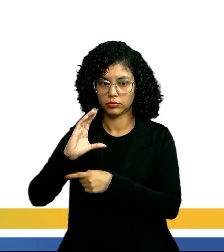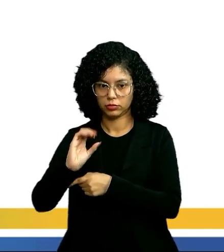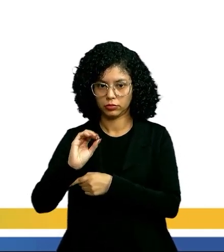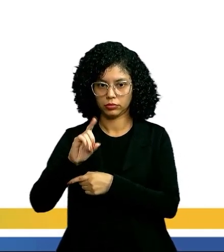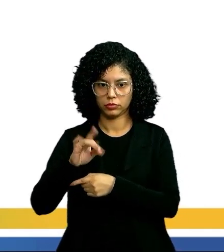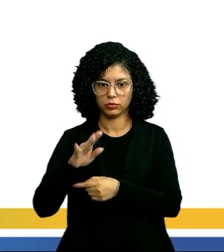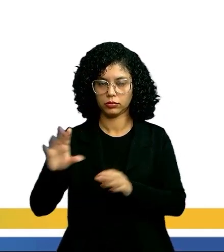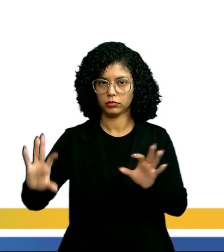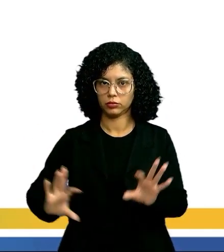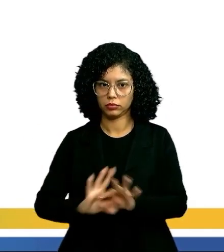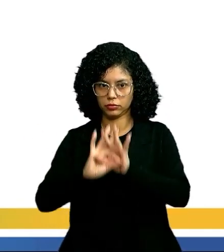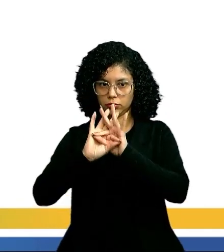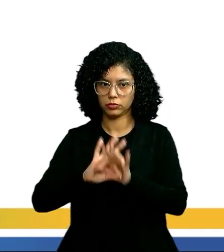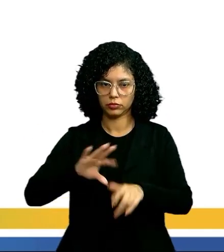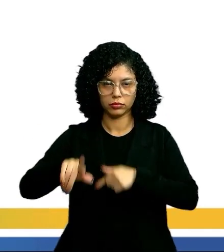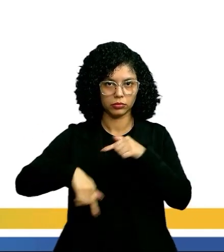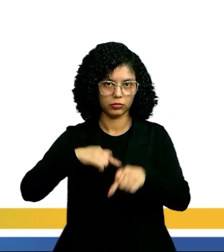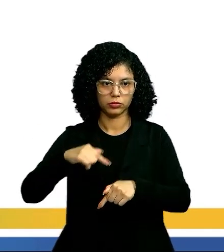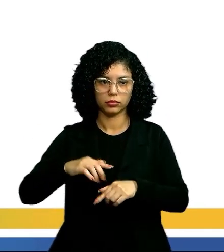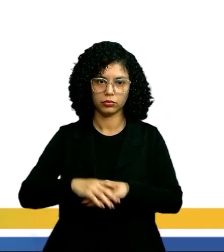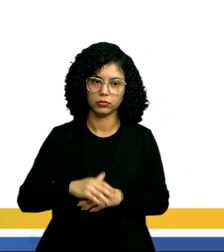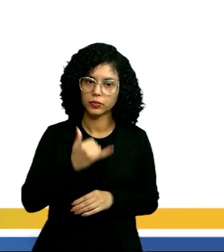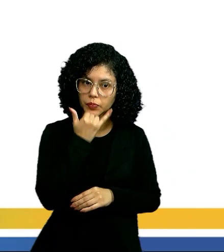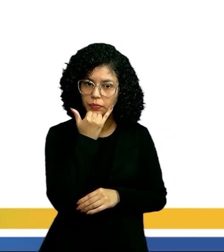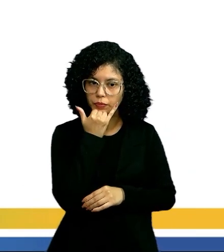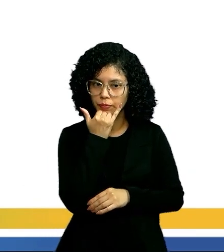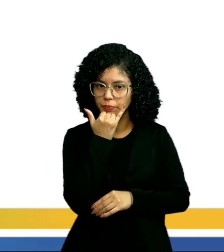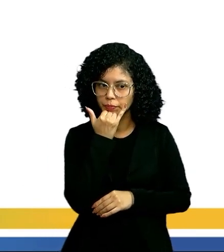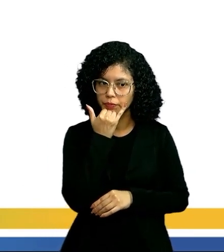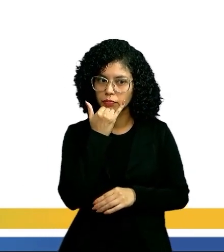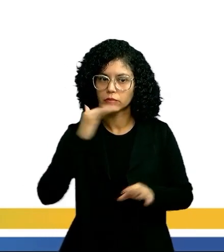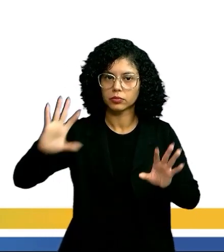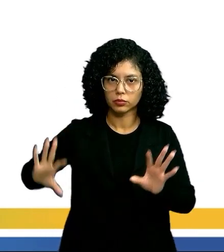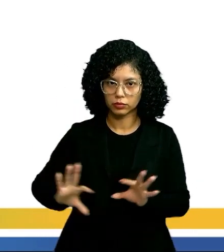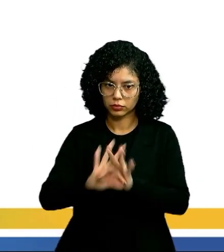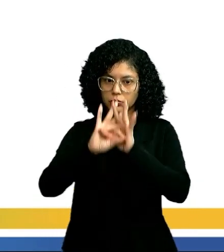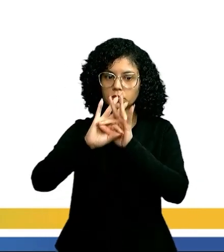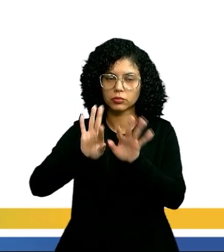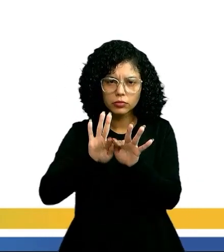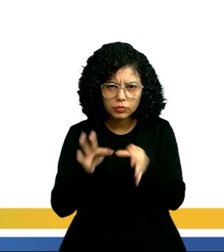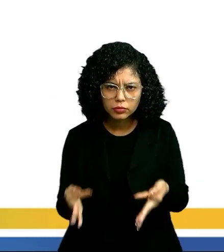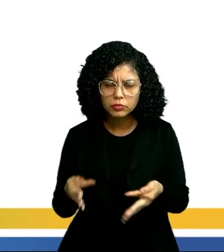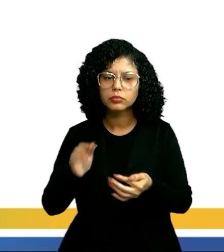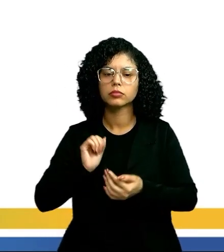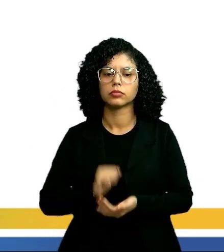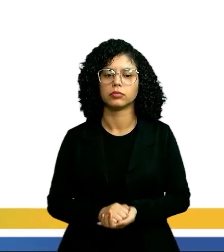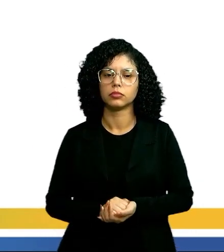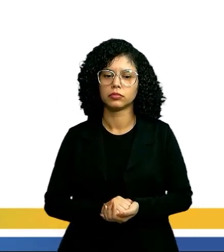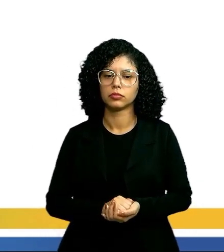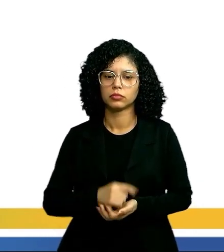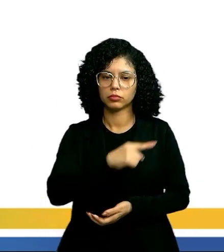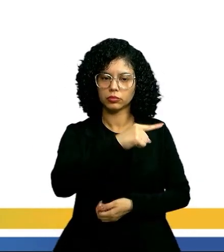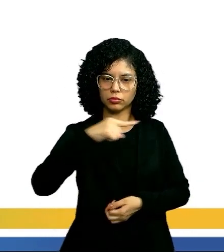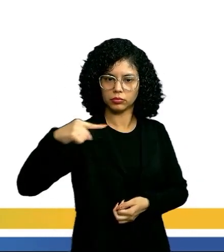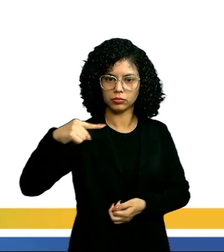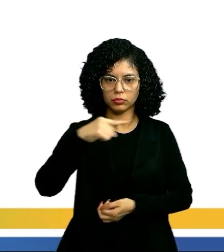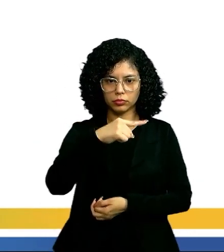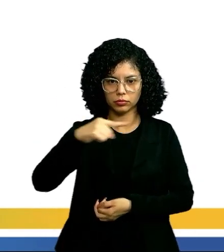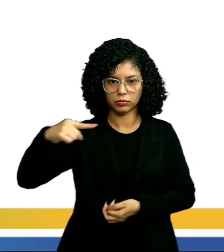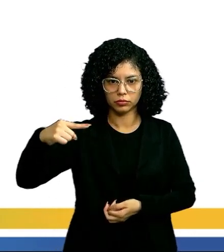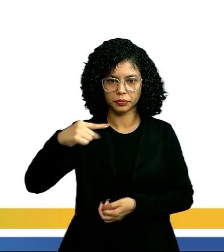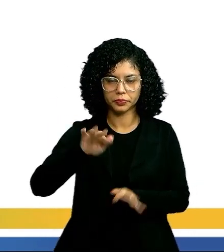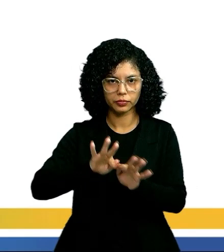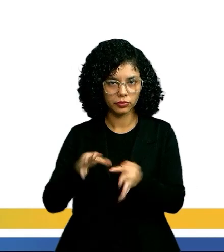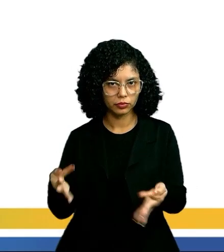têm apenas ligações químicas, ligações simples. Cadeias carbônicas que possuem